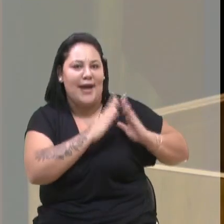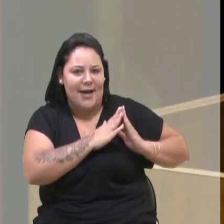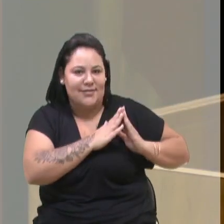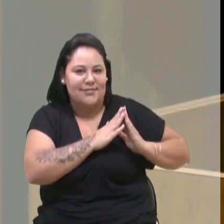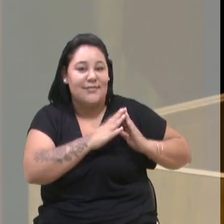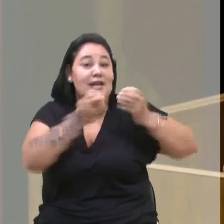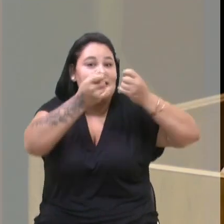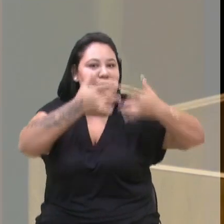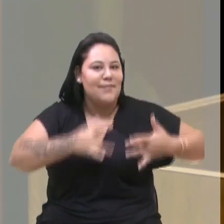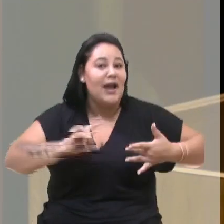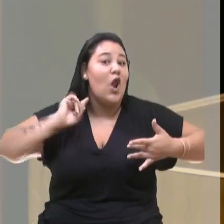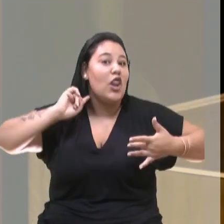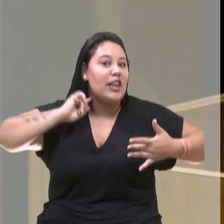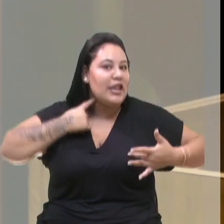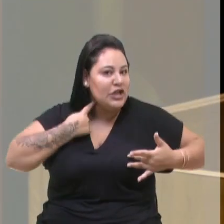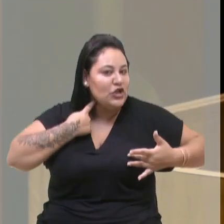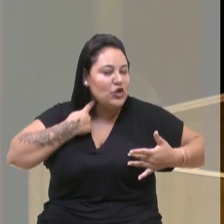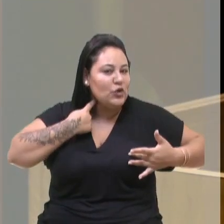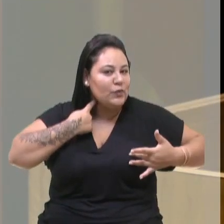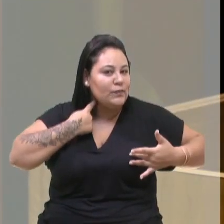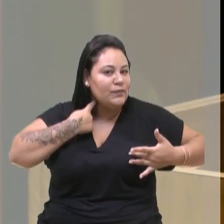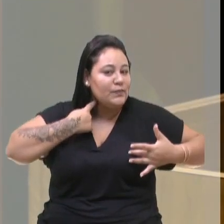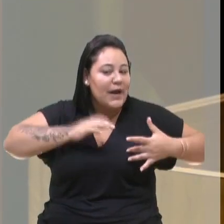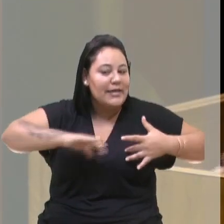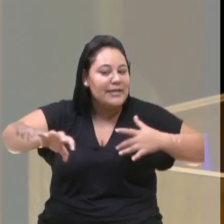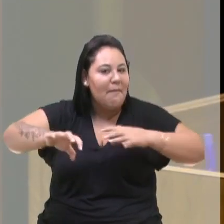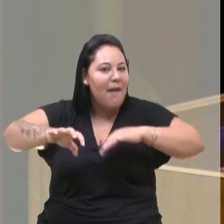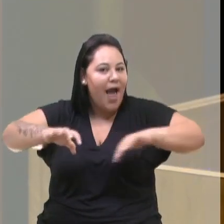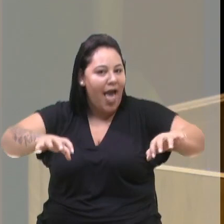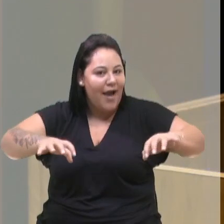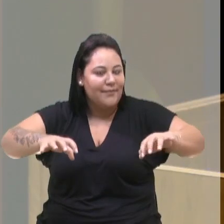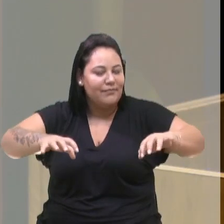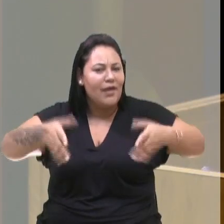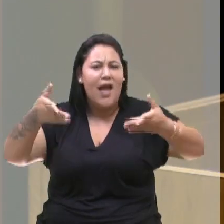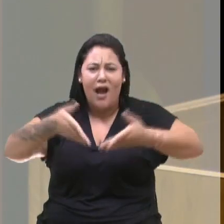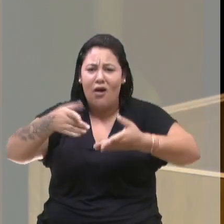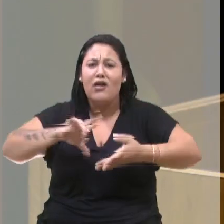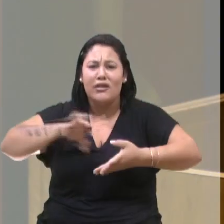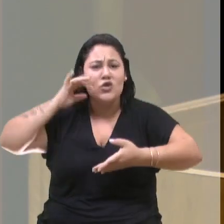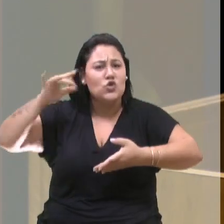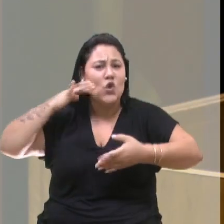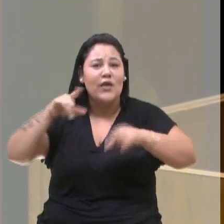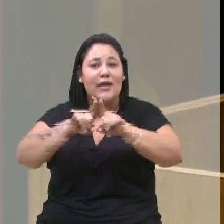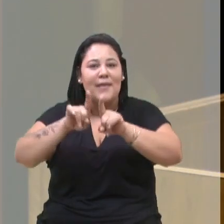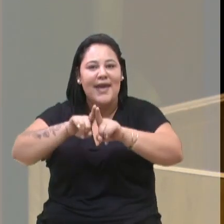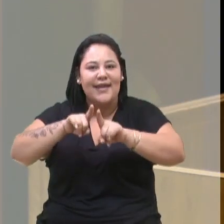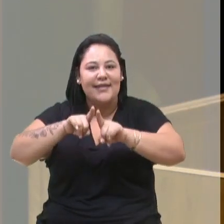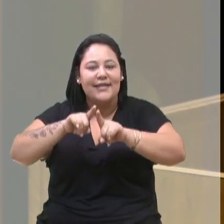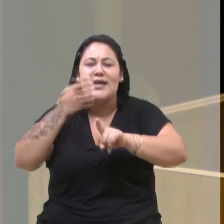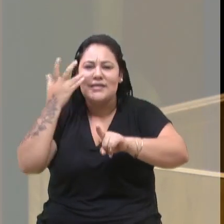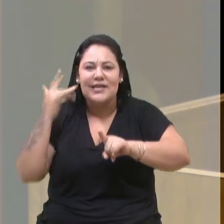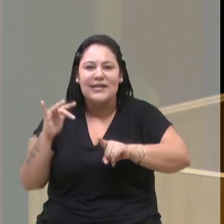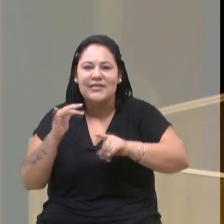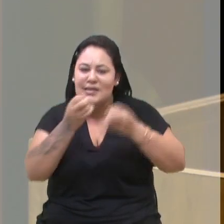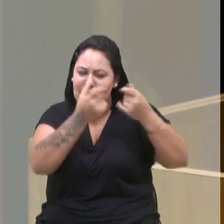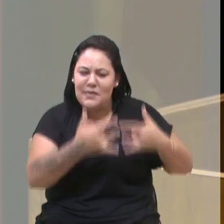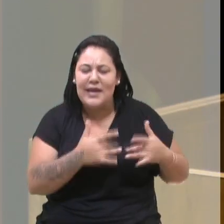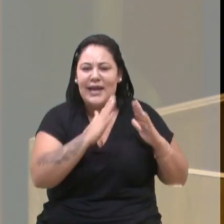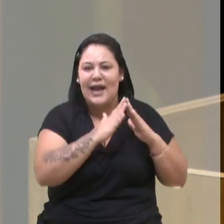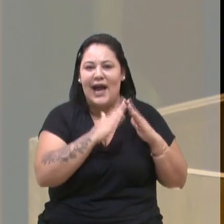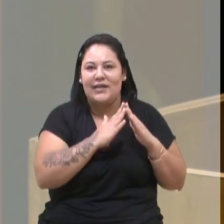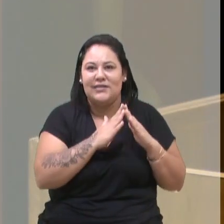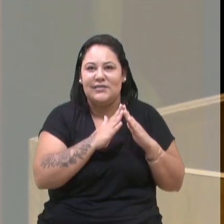coisa, lixo seletivo é outra. E agora eu tenho um sonho que as nossas crianças levem para casa e dizer para o pai o quanto é ruim um